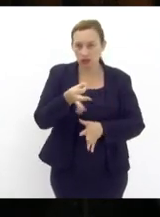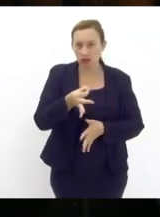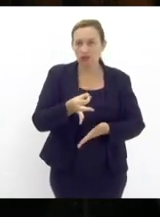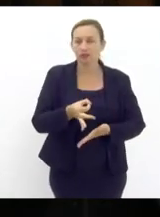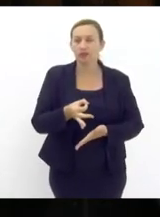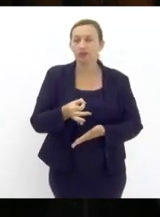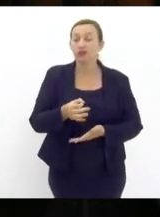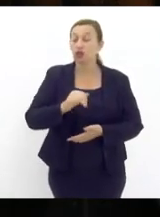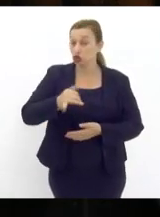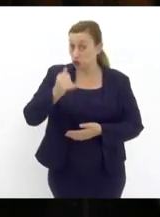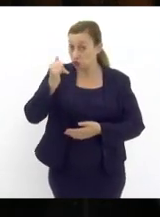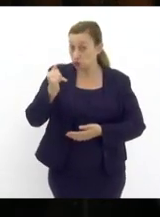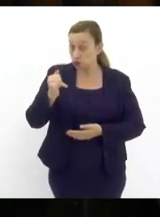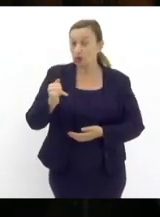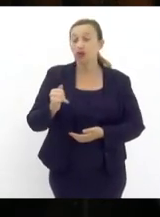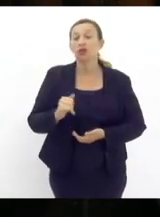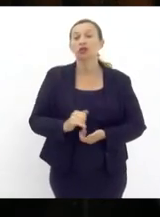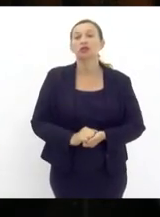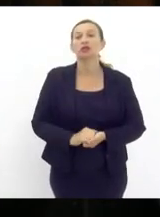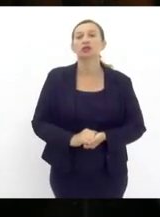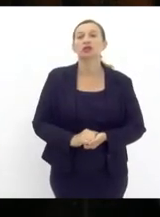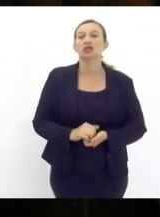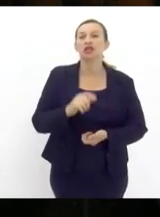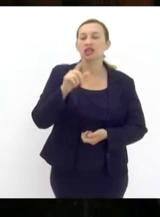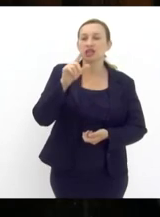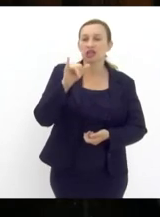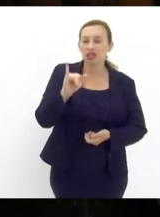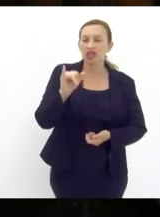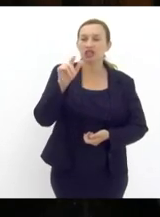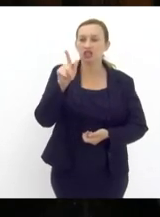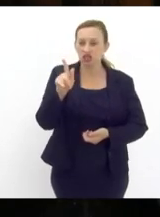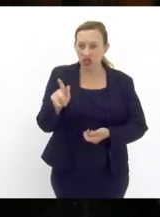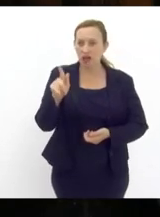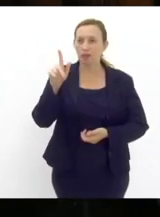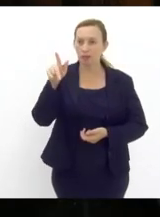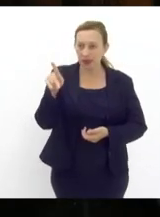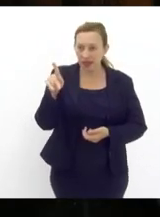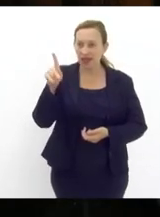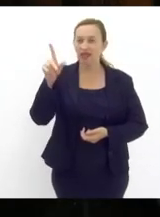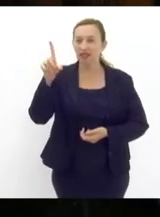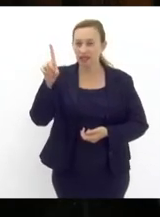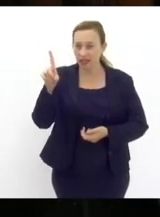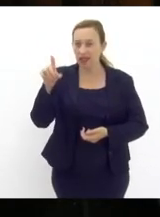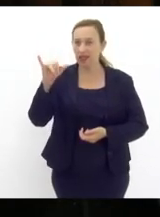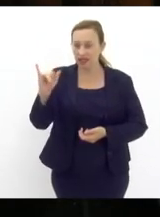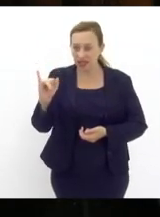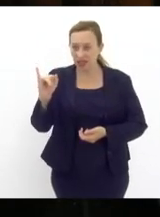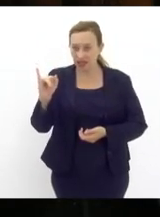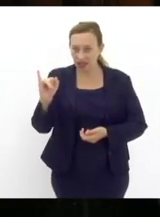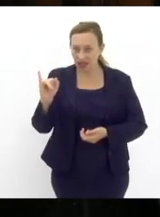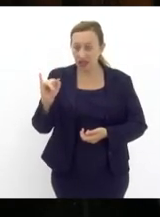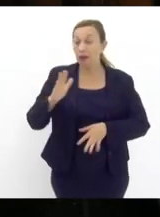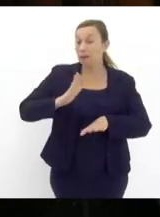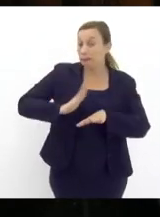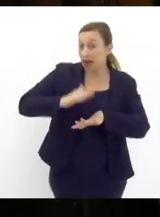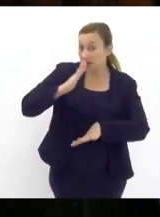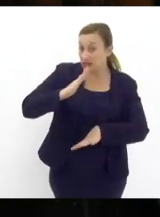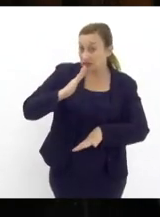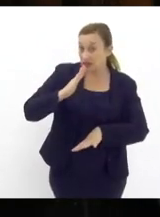e juros igpdi que é um índice de bolsa de moedas mas